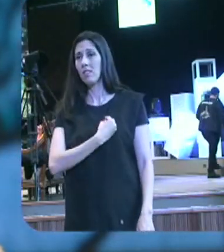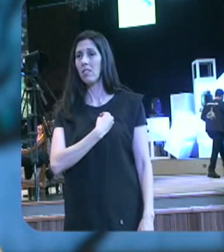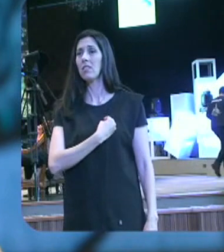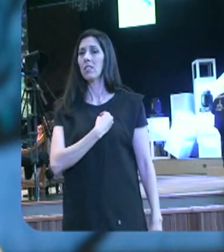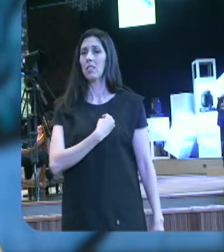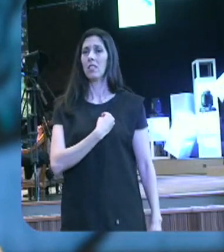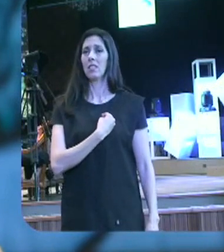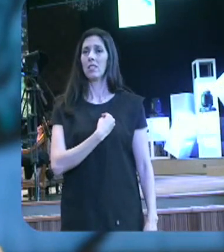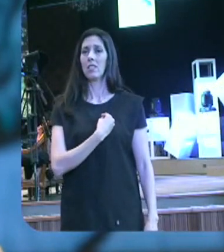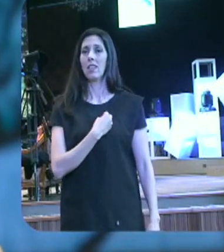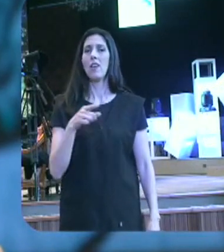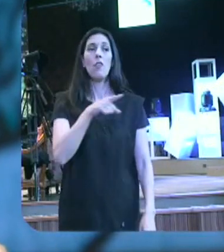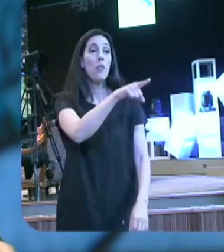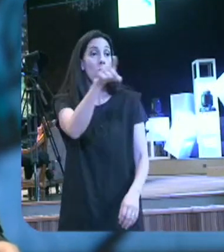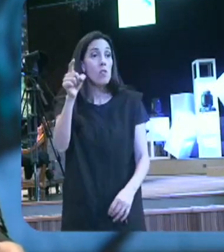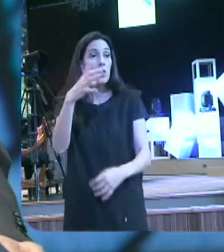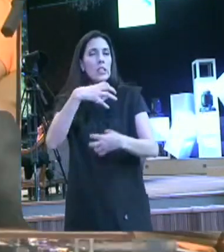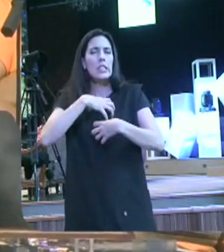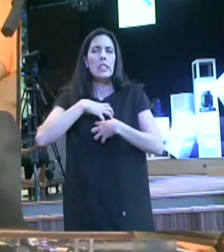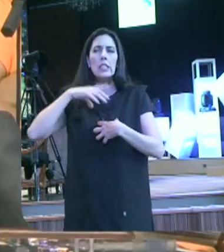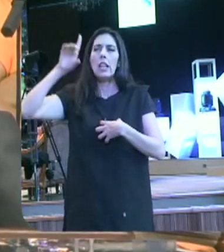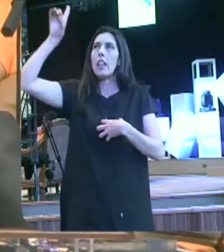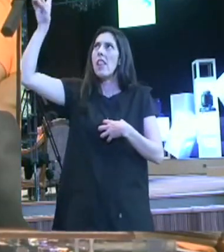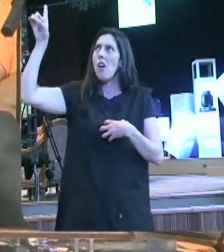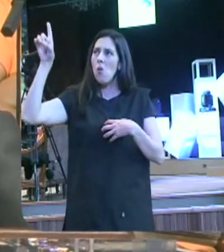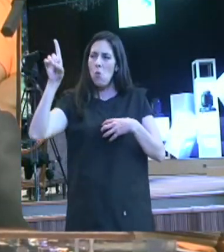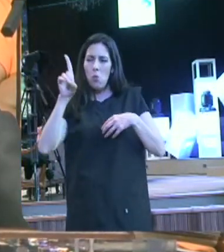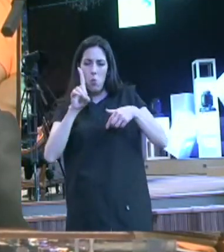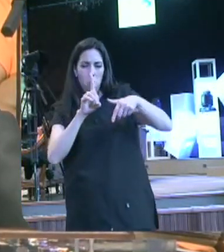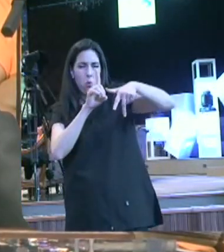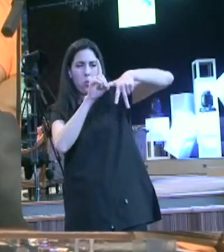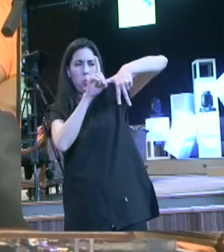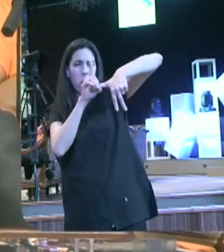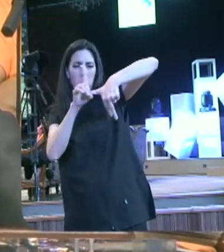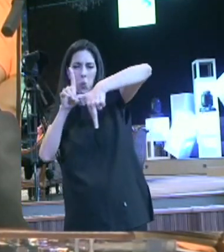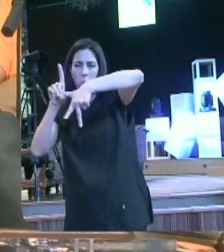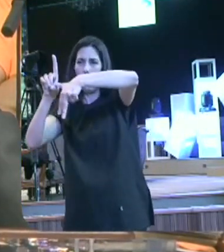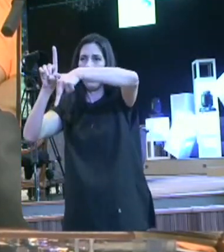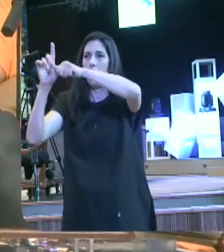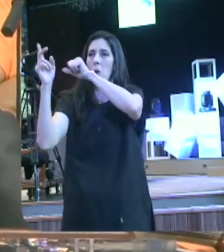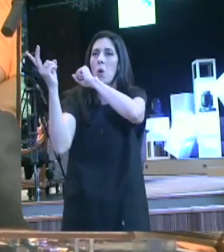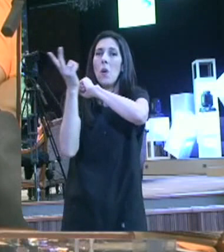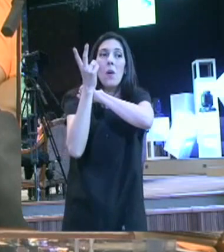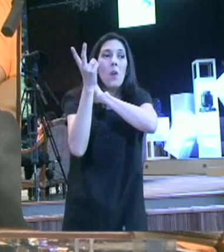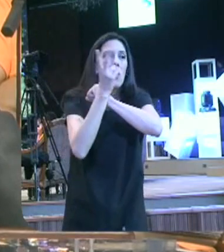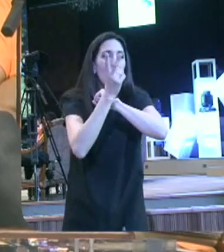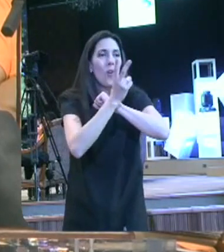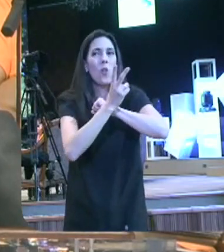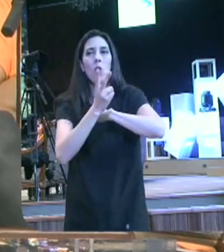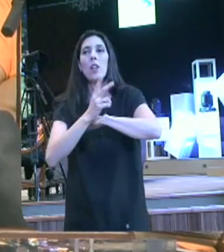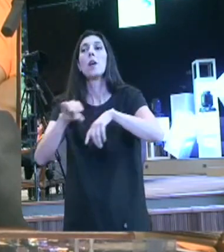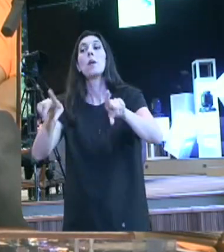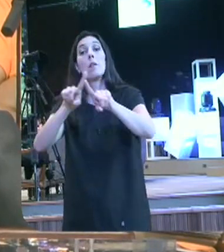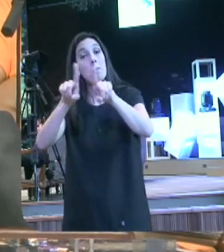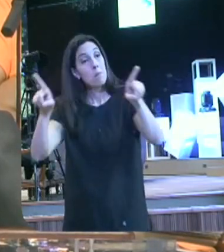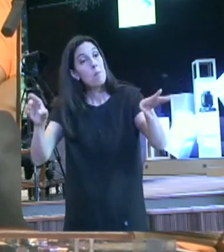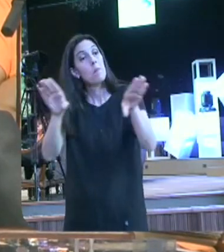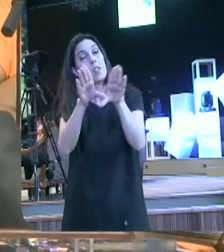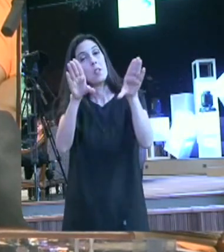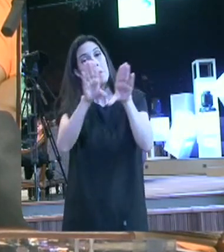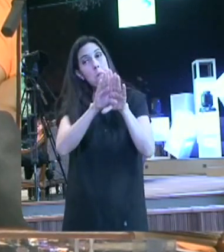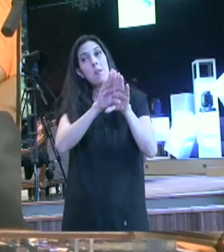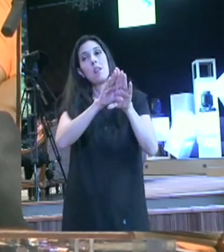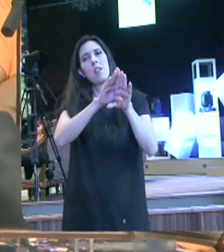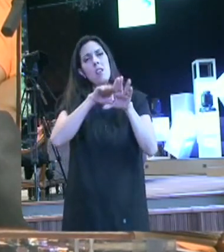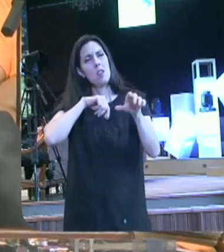possa sentir o braço de Deus a envolver, a proteger, mas a transformar, a